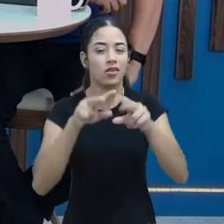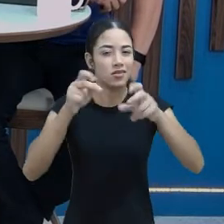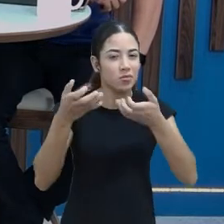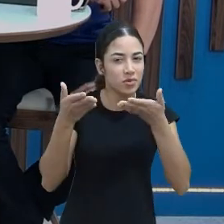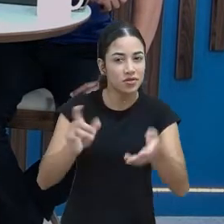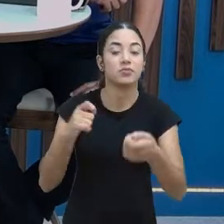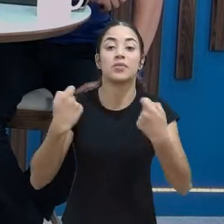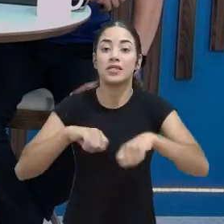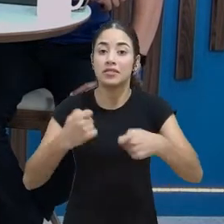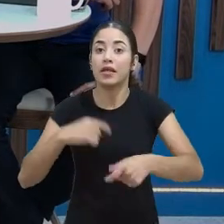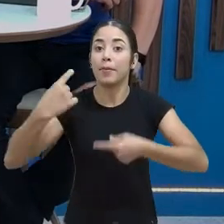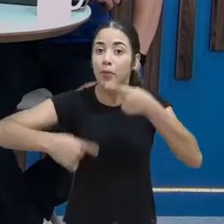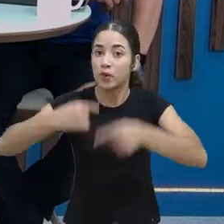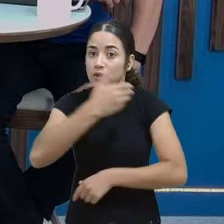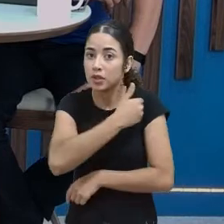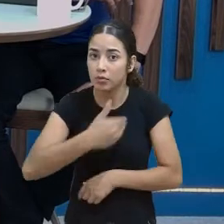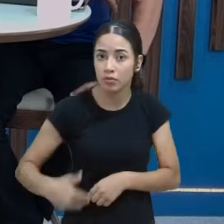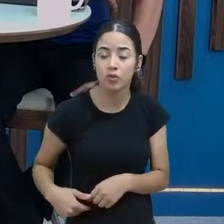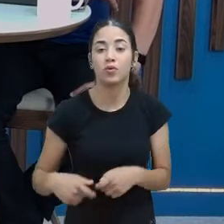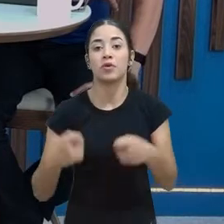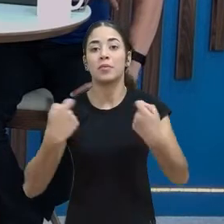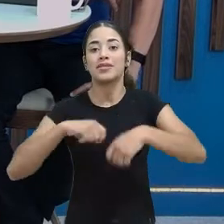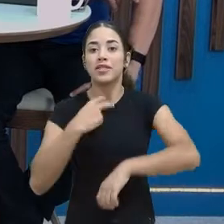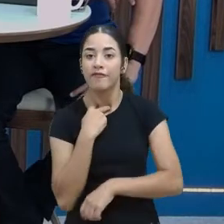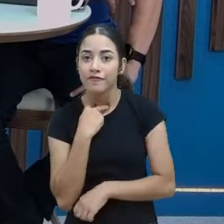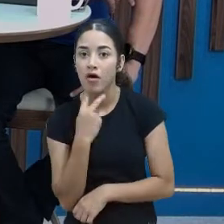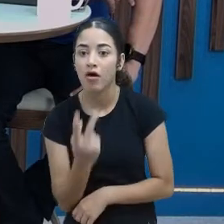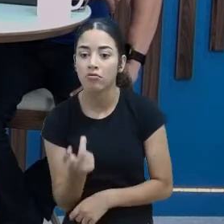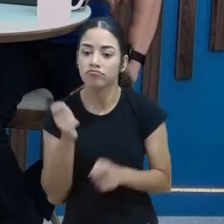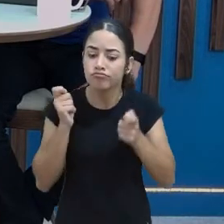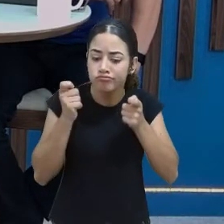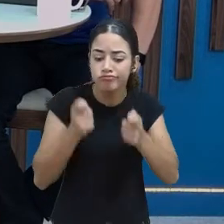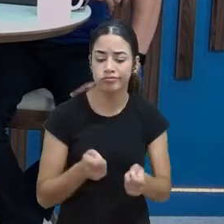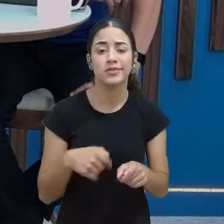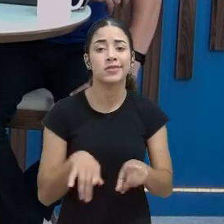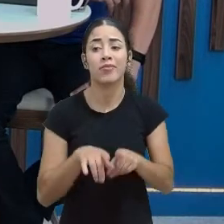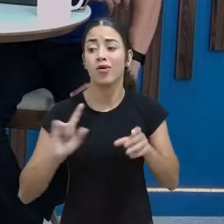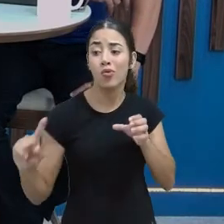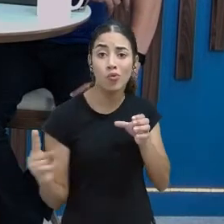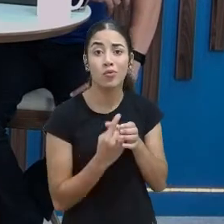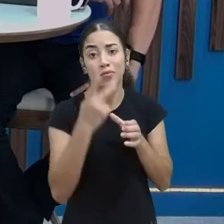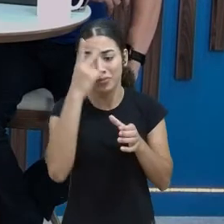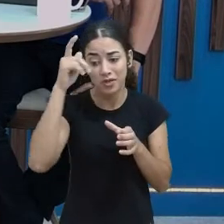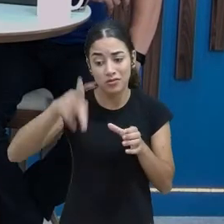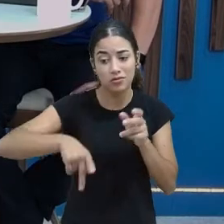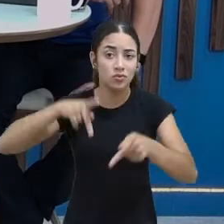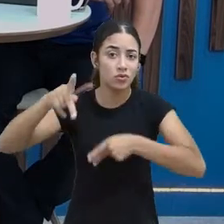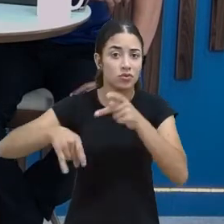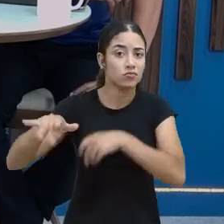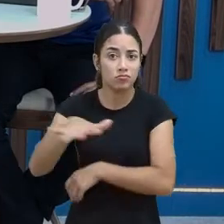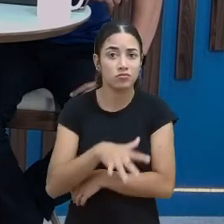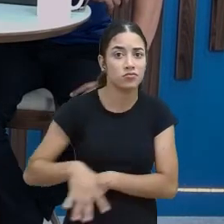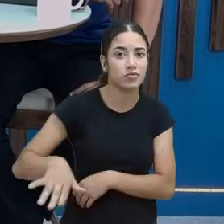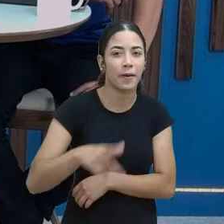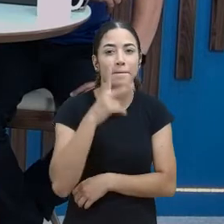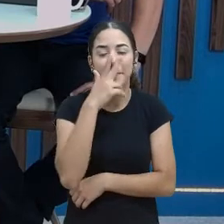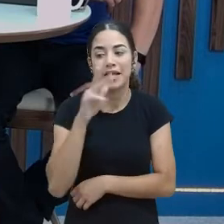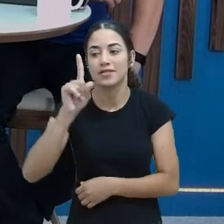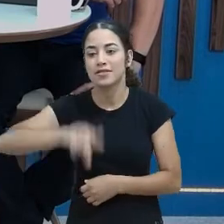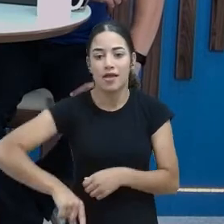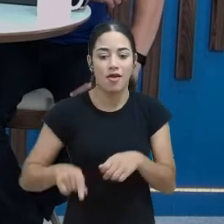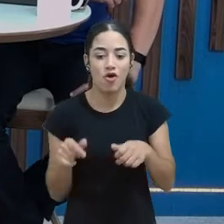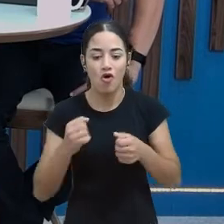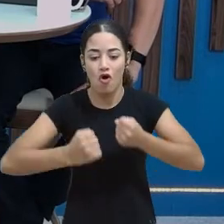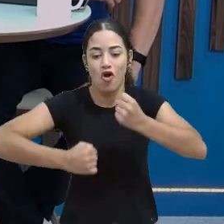da representatividade, né, da voz e incluir essas pessoas. É como se tivesse numa corrida, né,